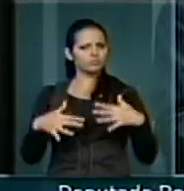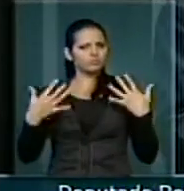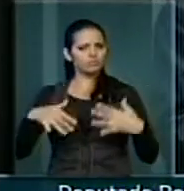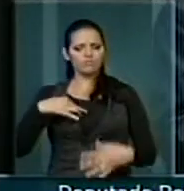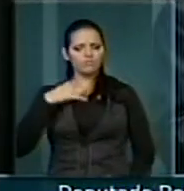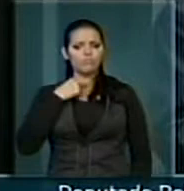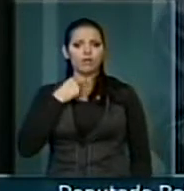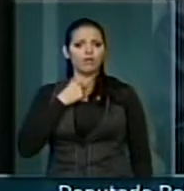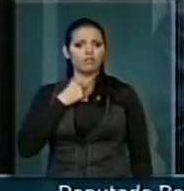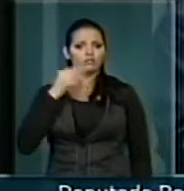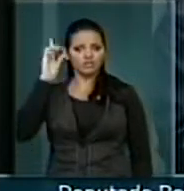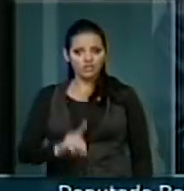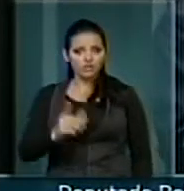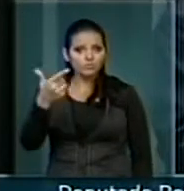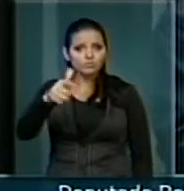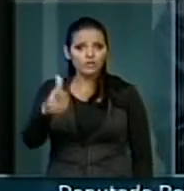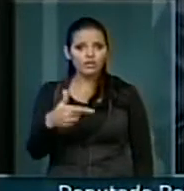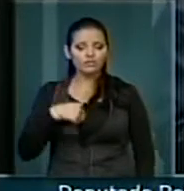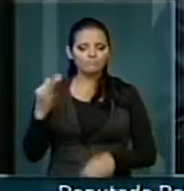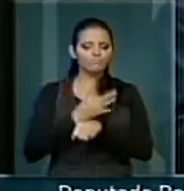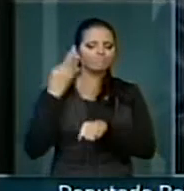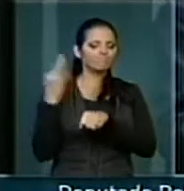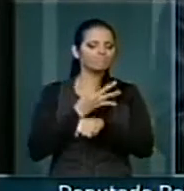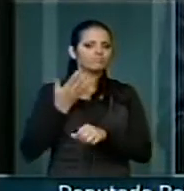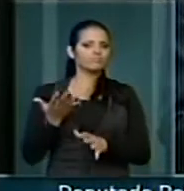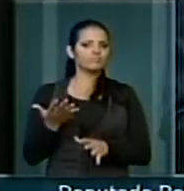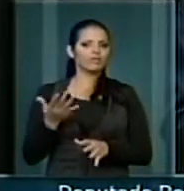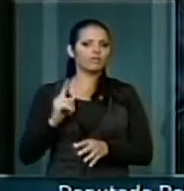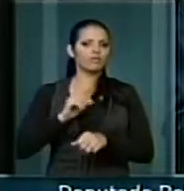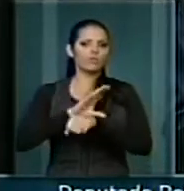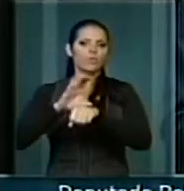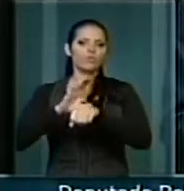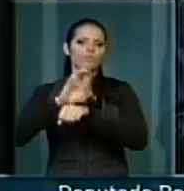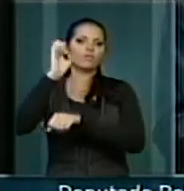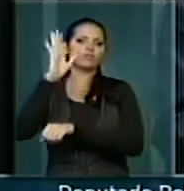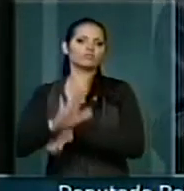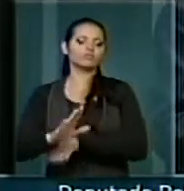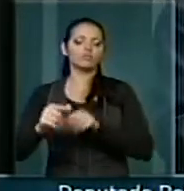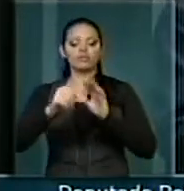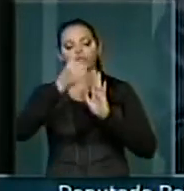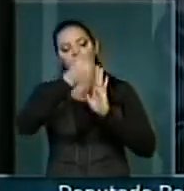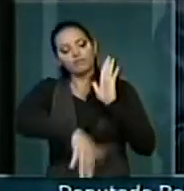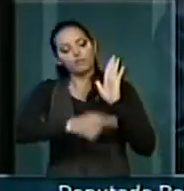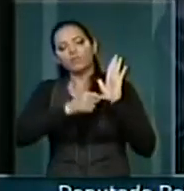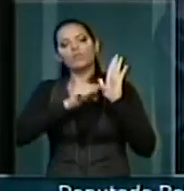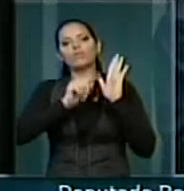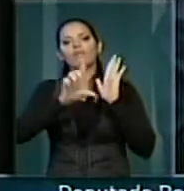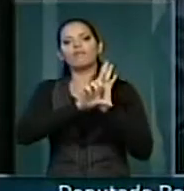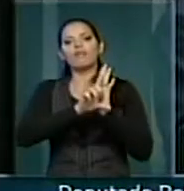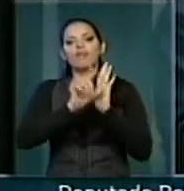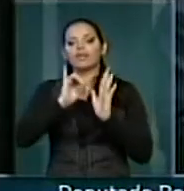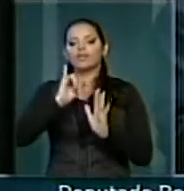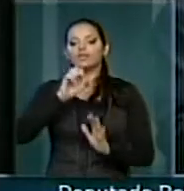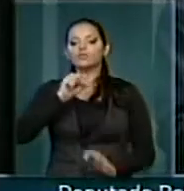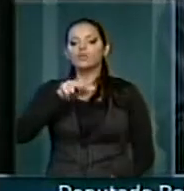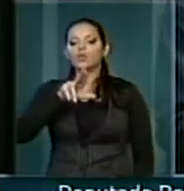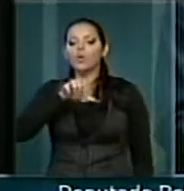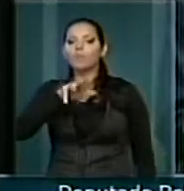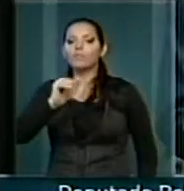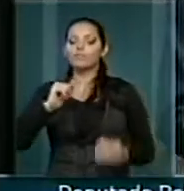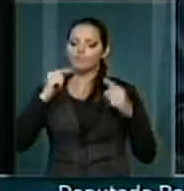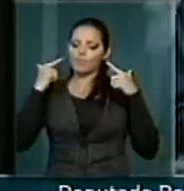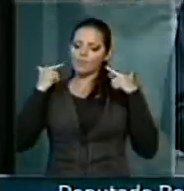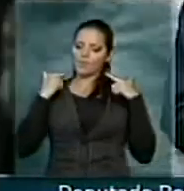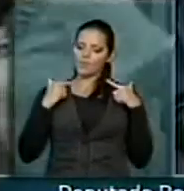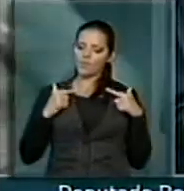não tem o direito de ser intolerante. A Constituição brasileira estabelece o princípio da isonomia, quando